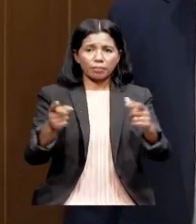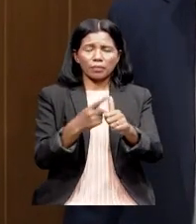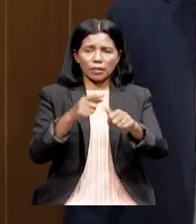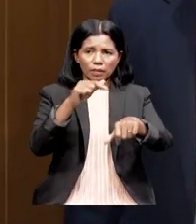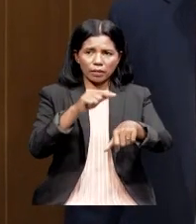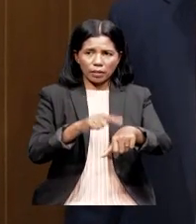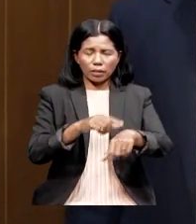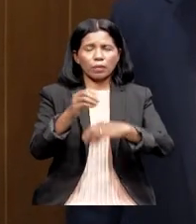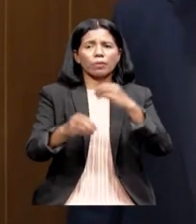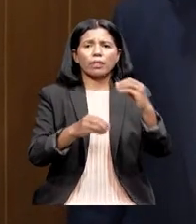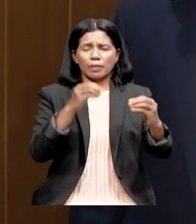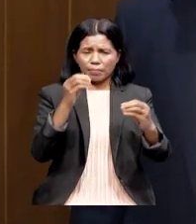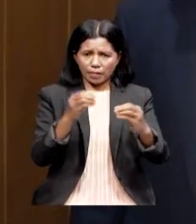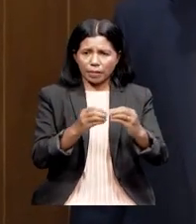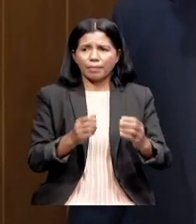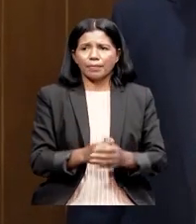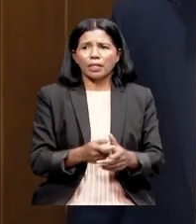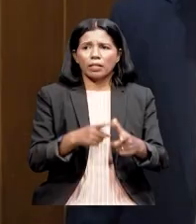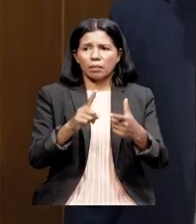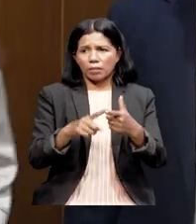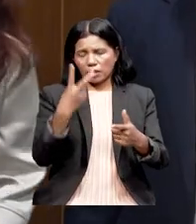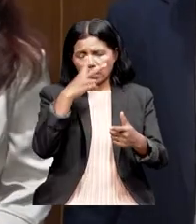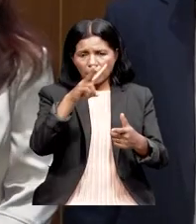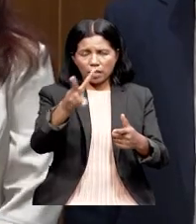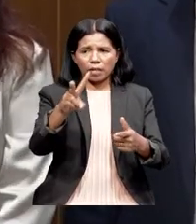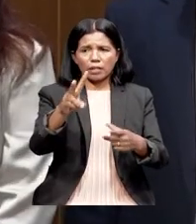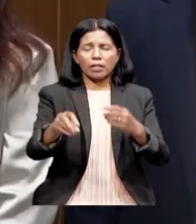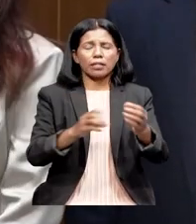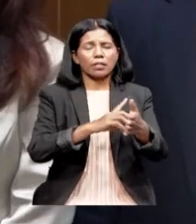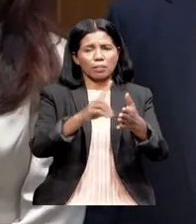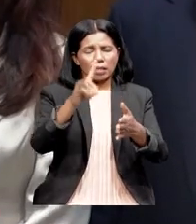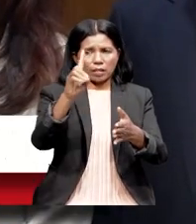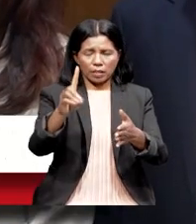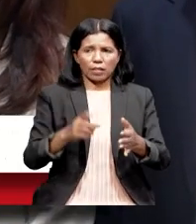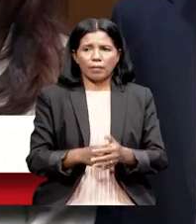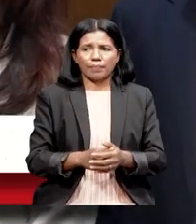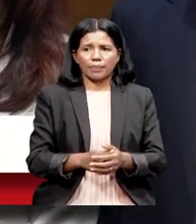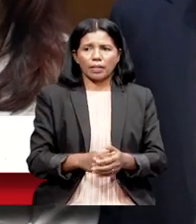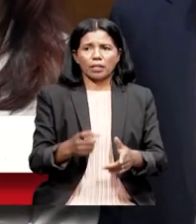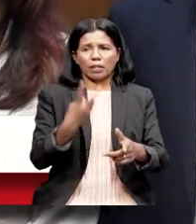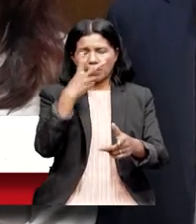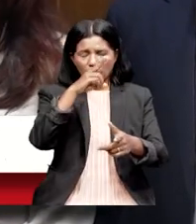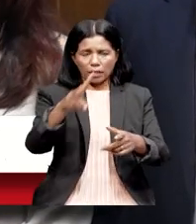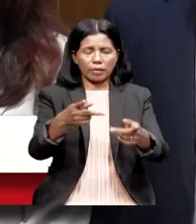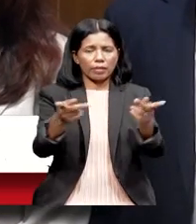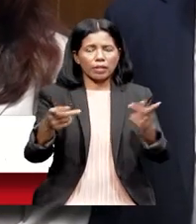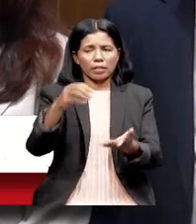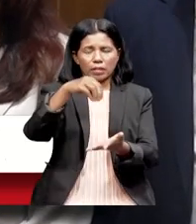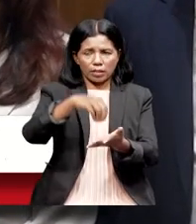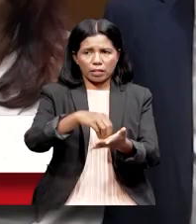e significa que depois desta vamos estar aqui uma semana, vamos passar aqui uma semana à procura de vários investimentos. Temos